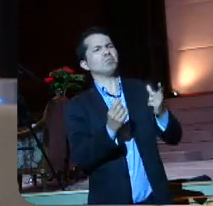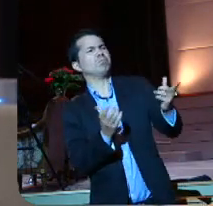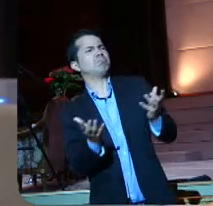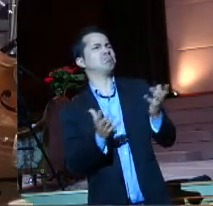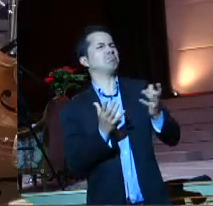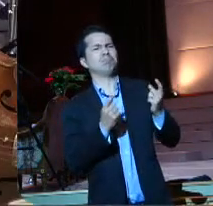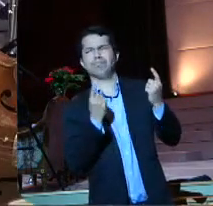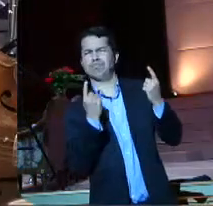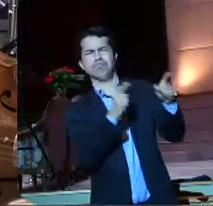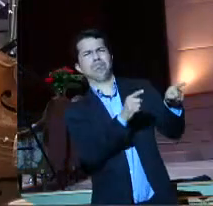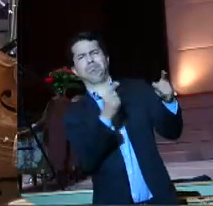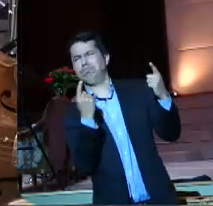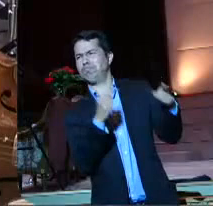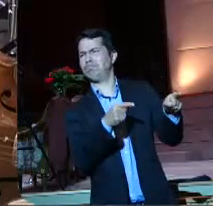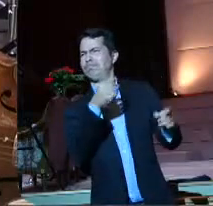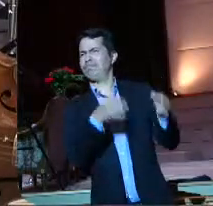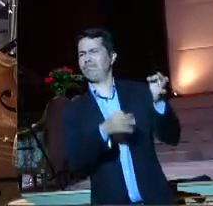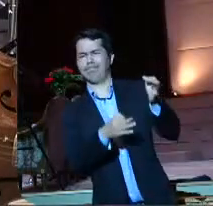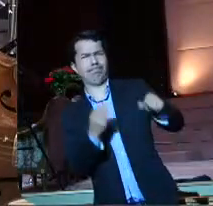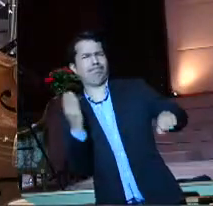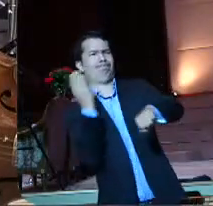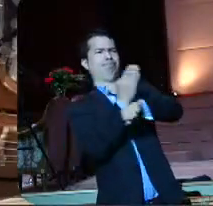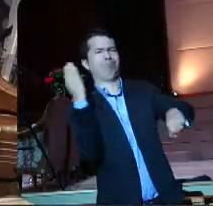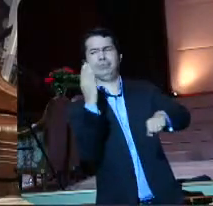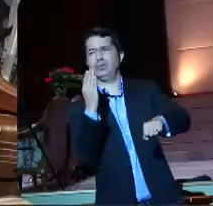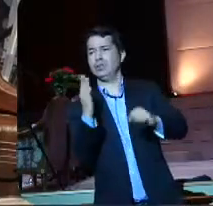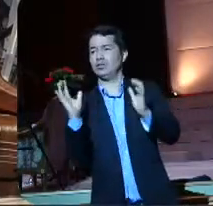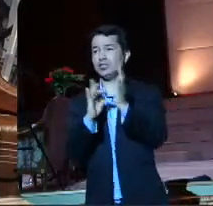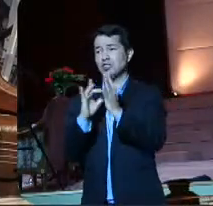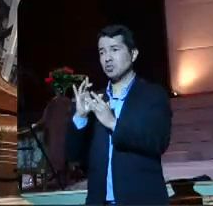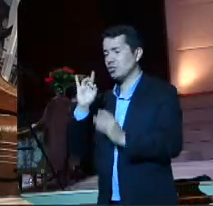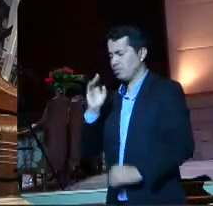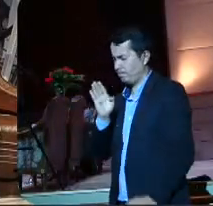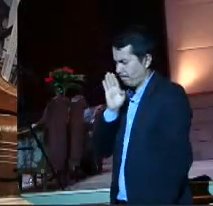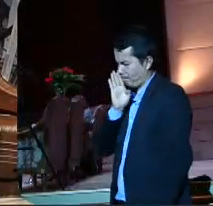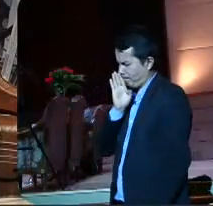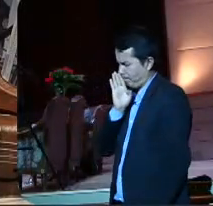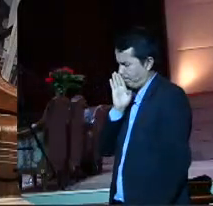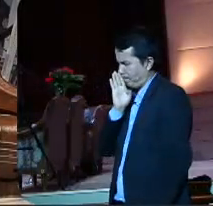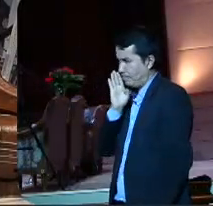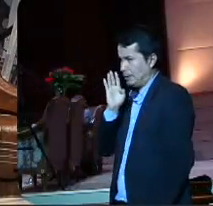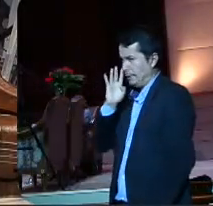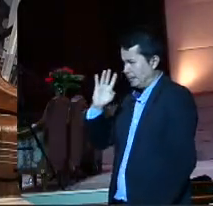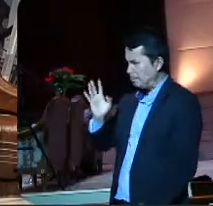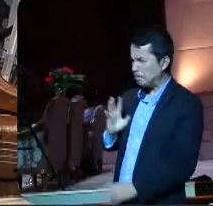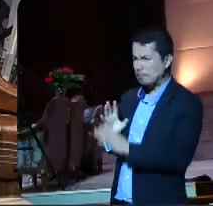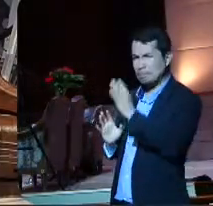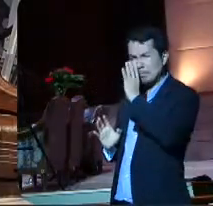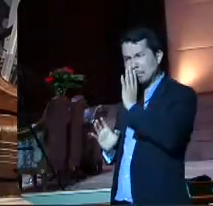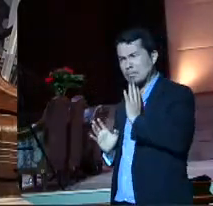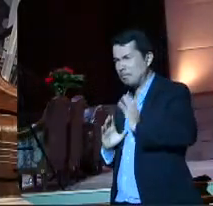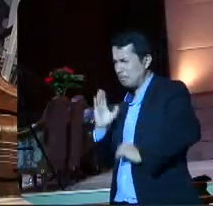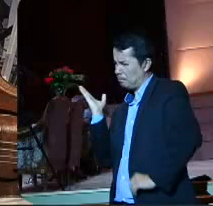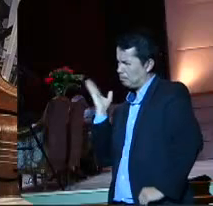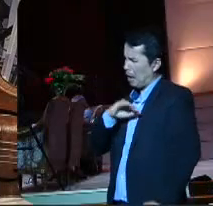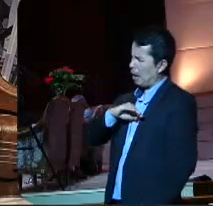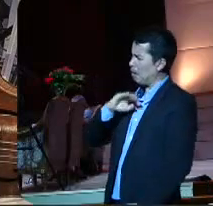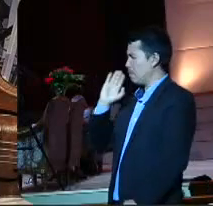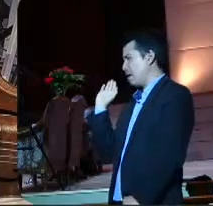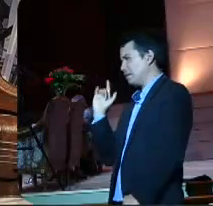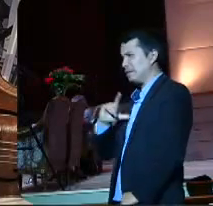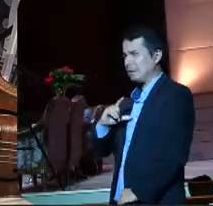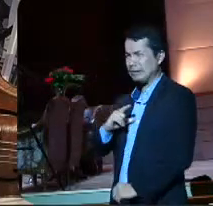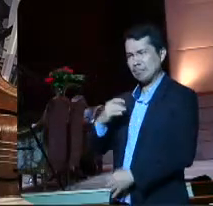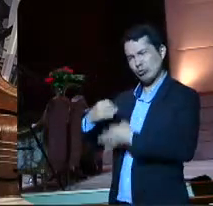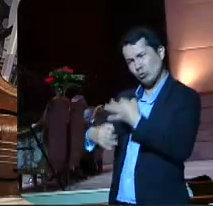Tem gente arguindo, tem gente criticando, tem gente fazendo pouco caso. Se você ler o julgamento de Jesus, você